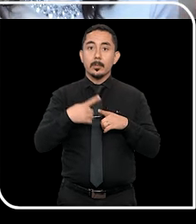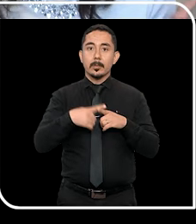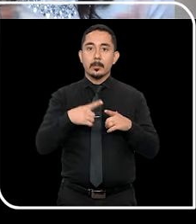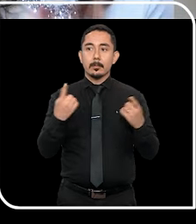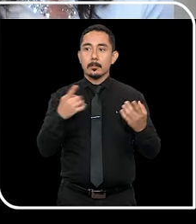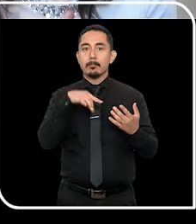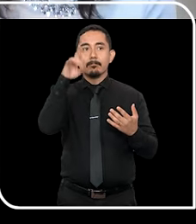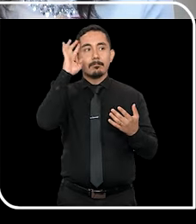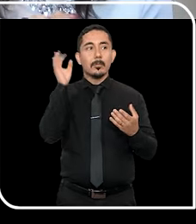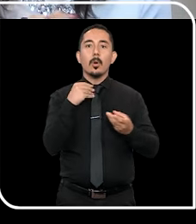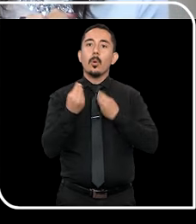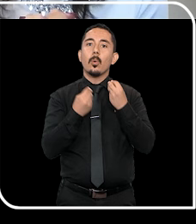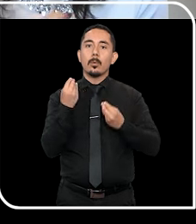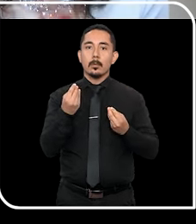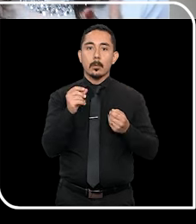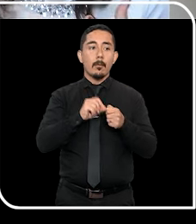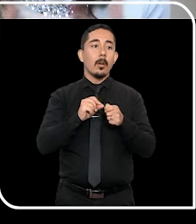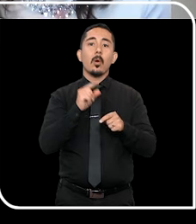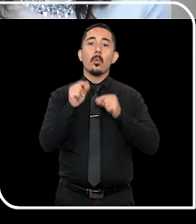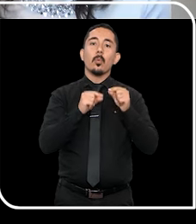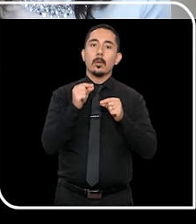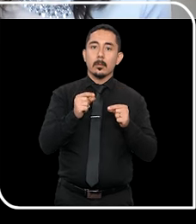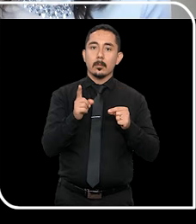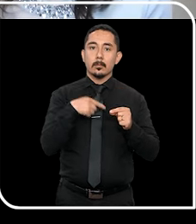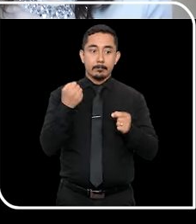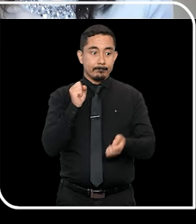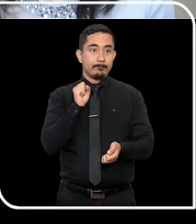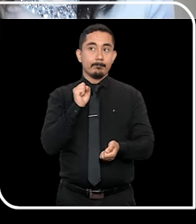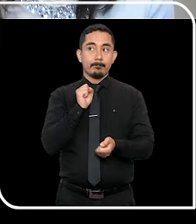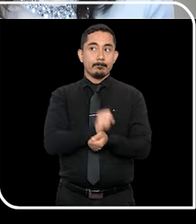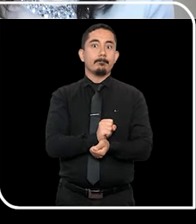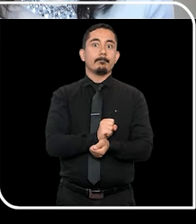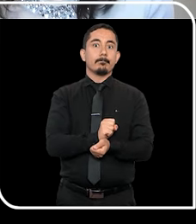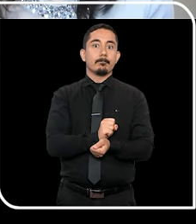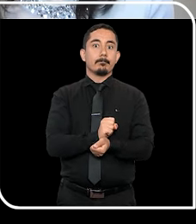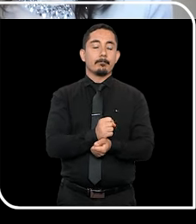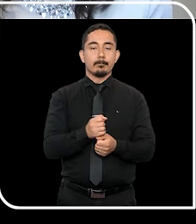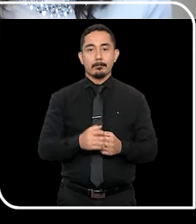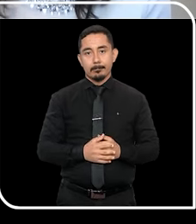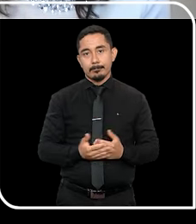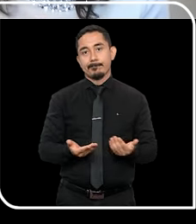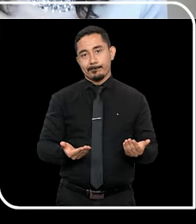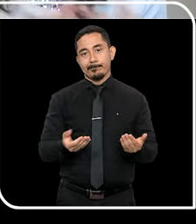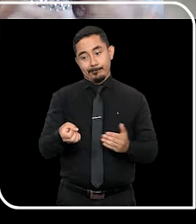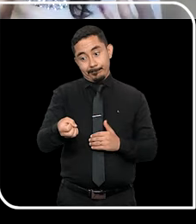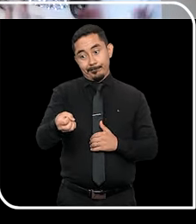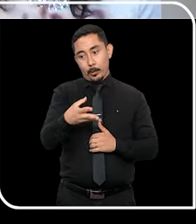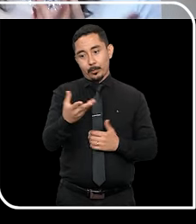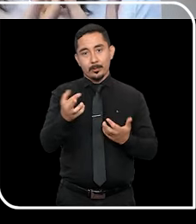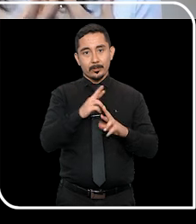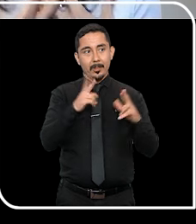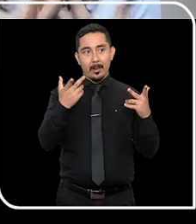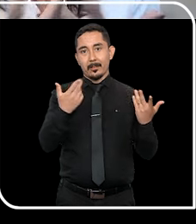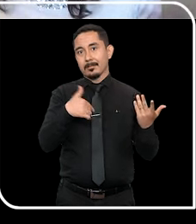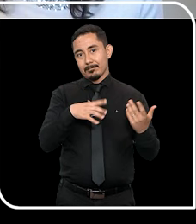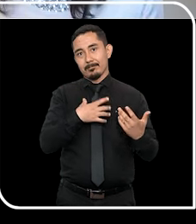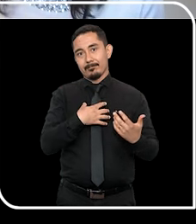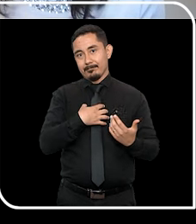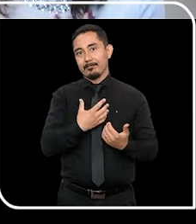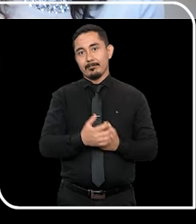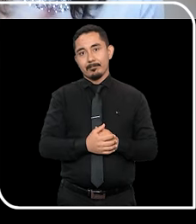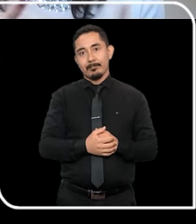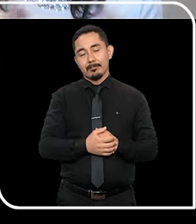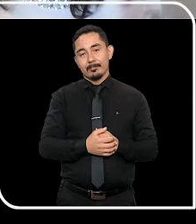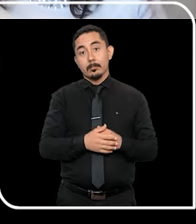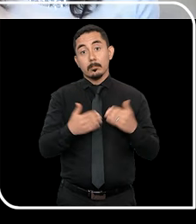gente não sabe como o que fazer né a gente paralisa diante do novo e aí a a a boa notícia que eu